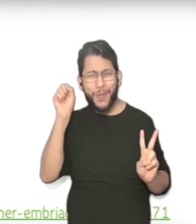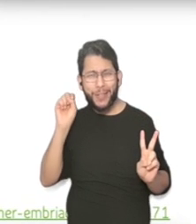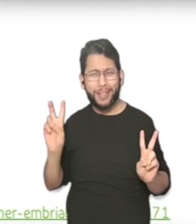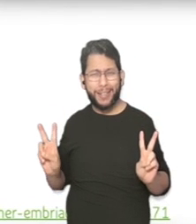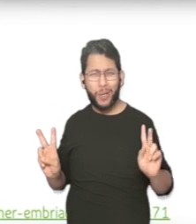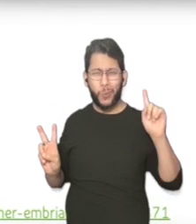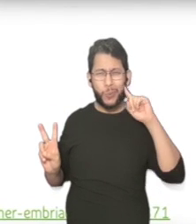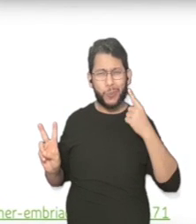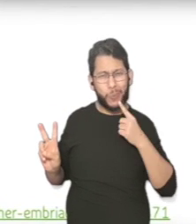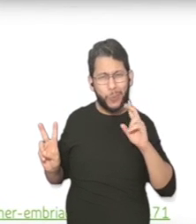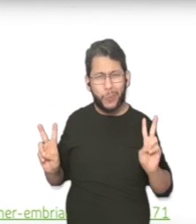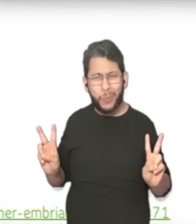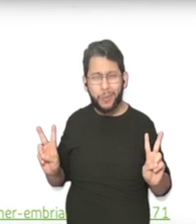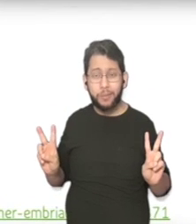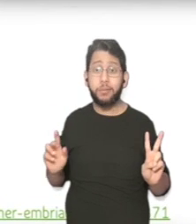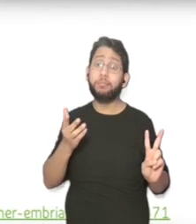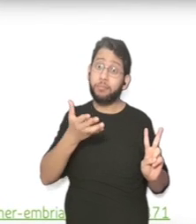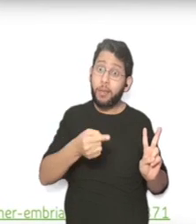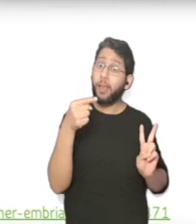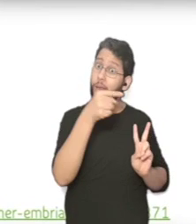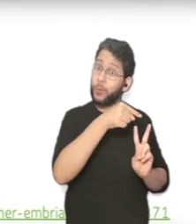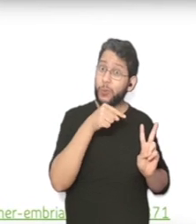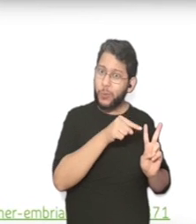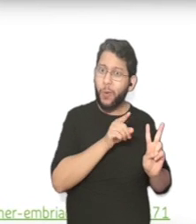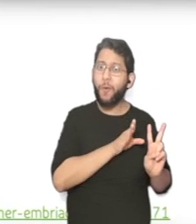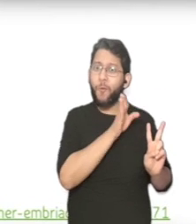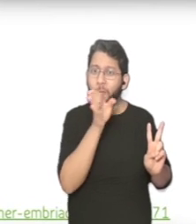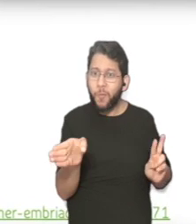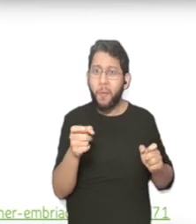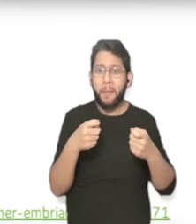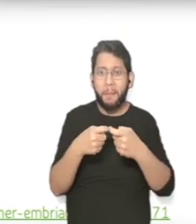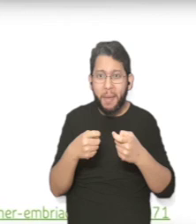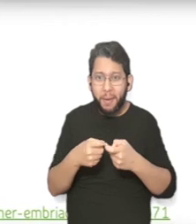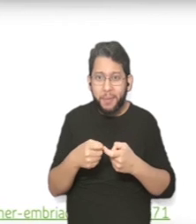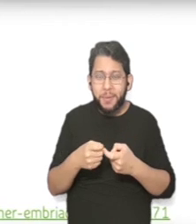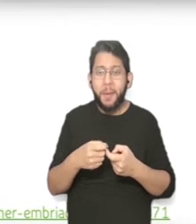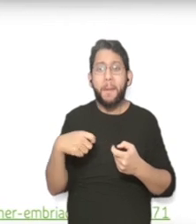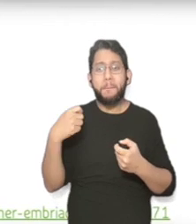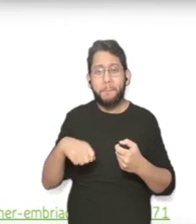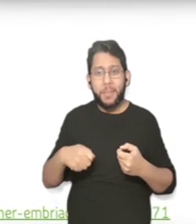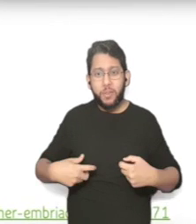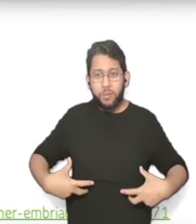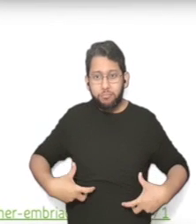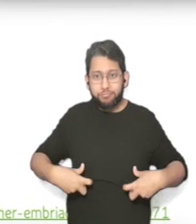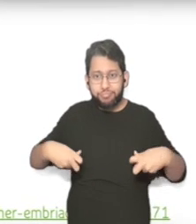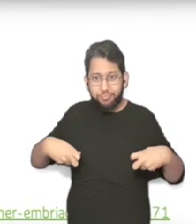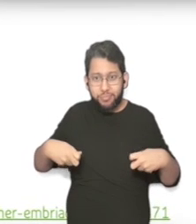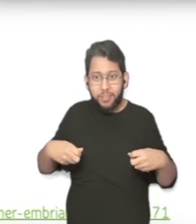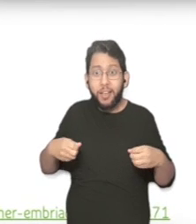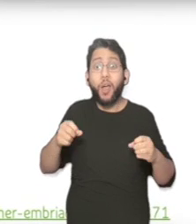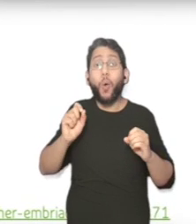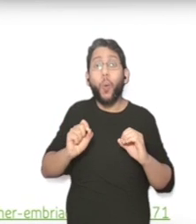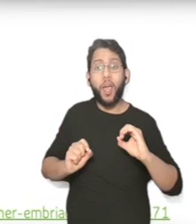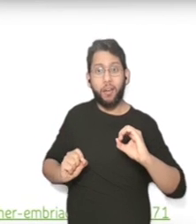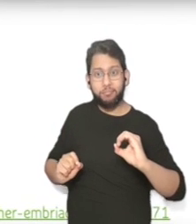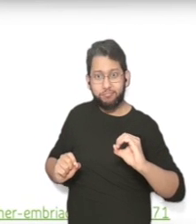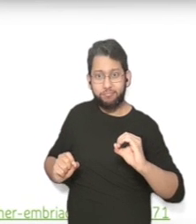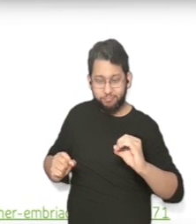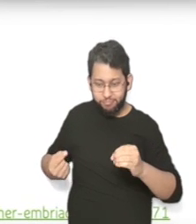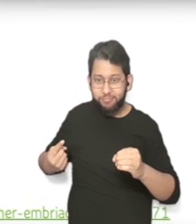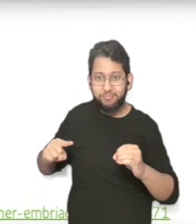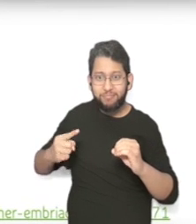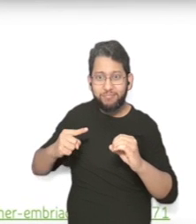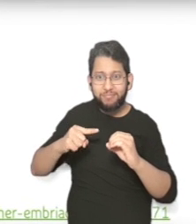por isso que esse casal queria, de certa forma, manipular geneticamente o embrião com o qual eles fariam uma seminação,